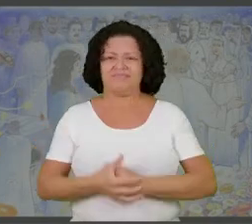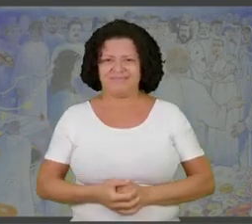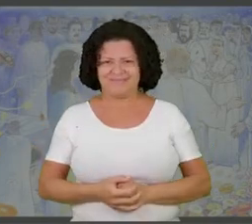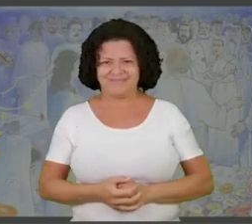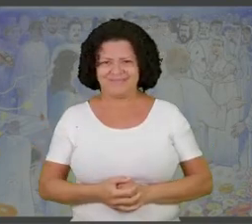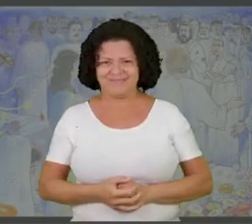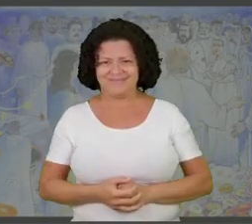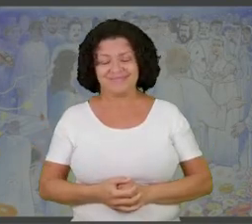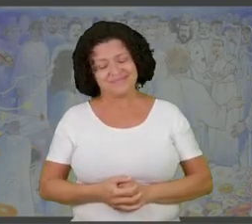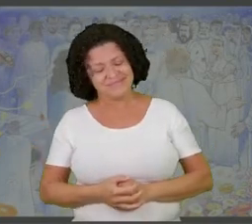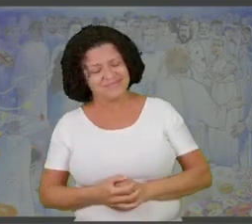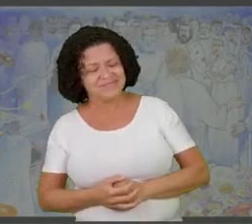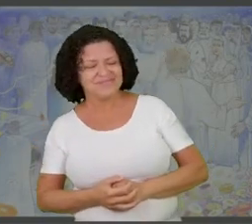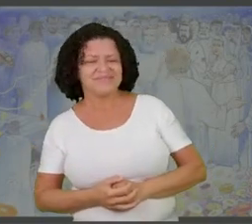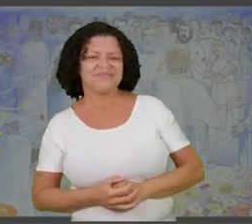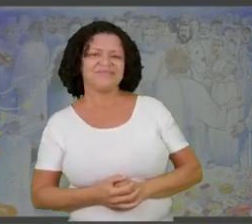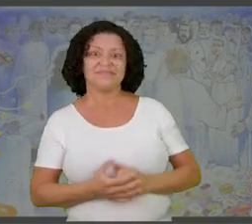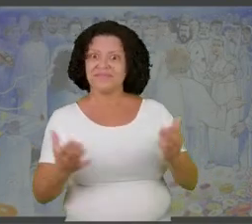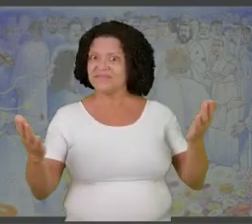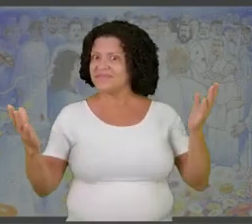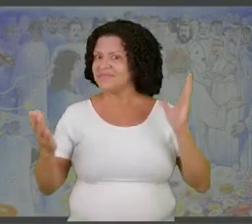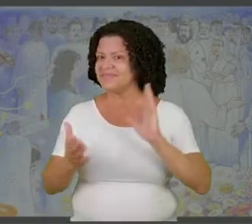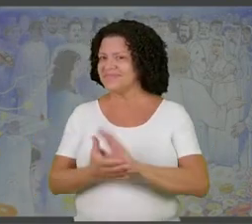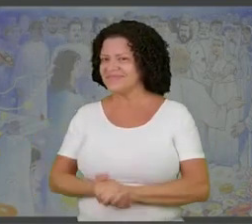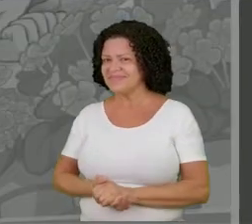e melhorando-se cada vez mais.